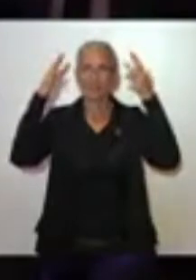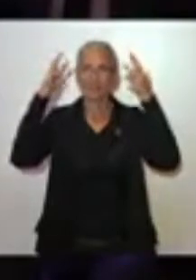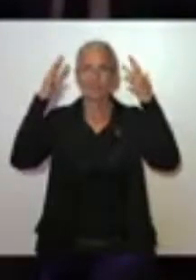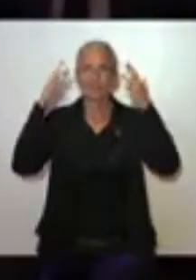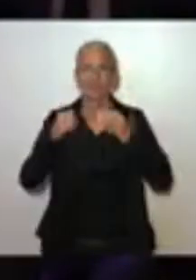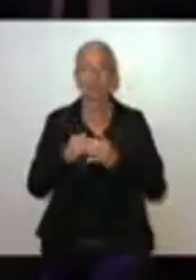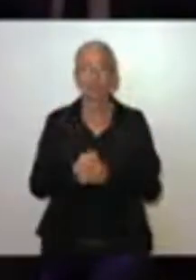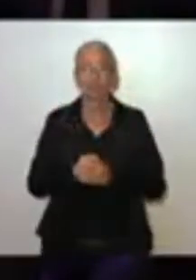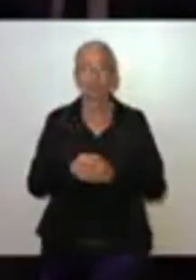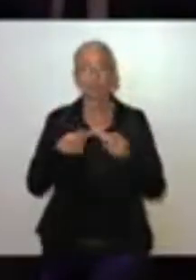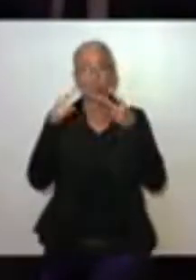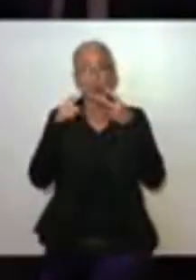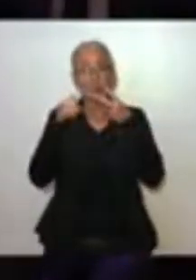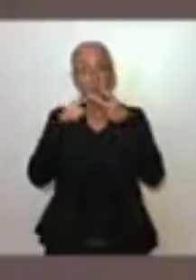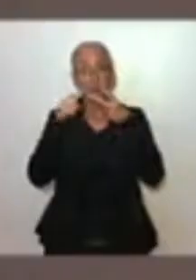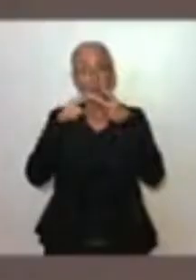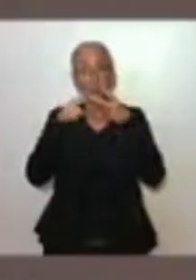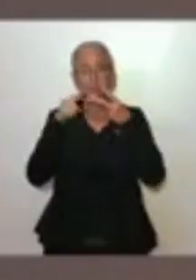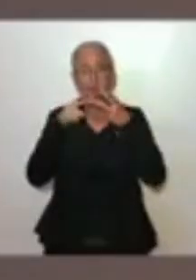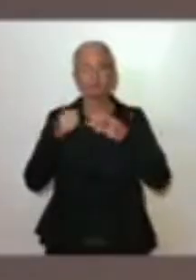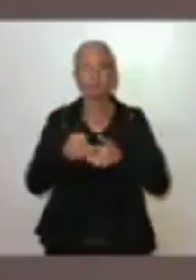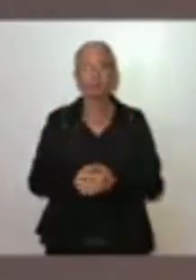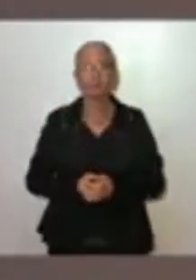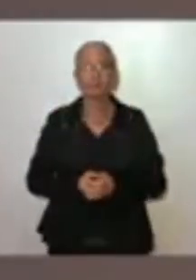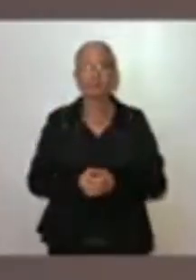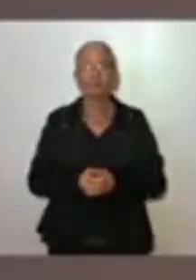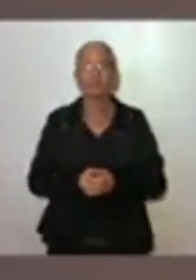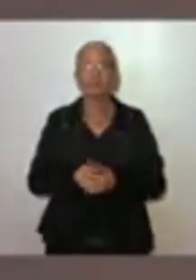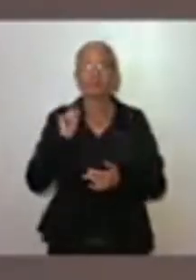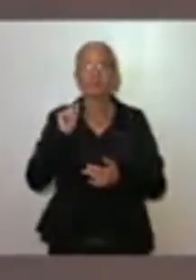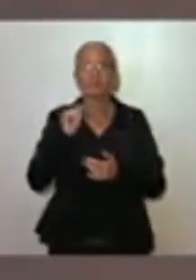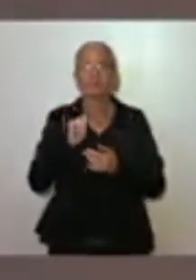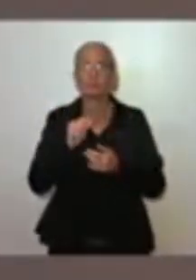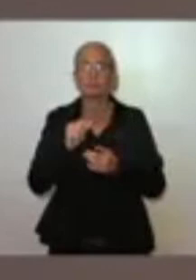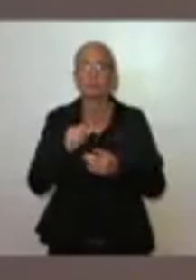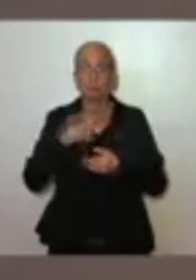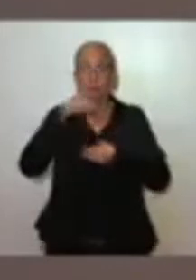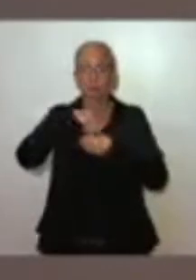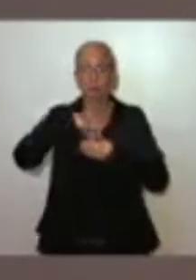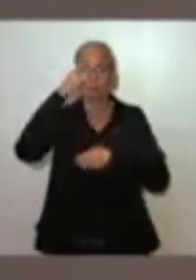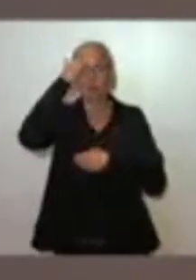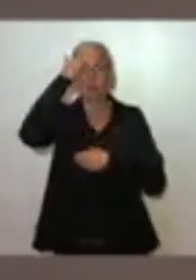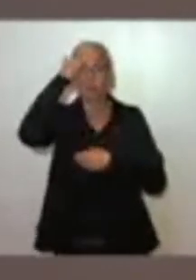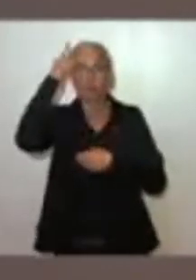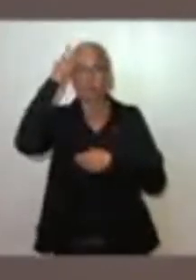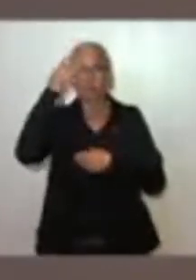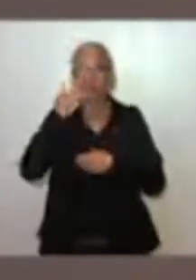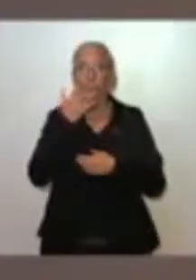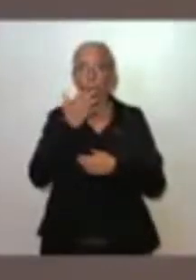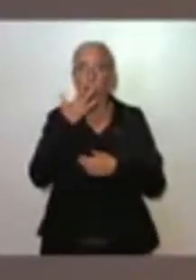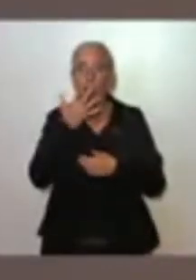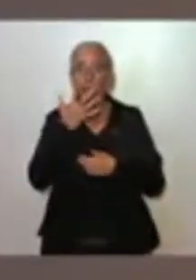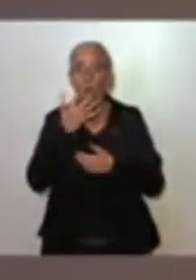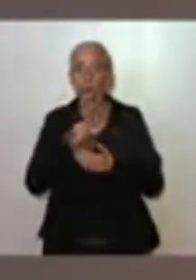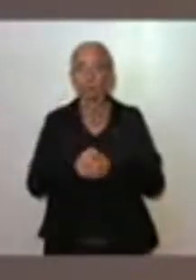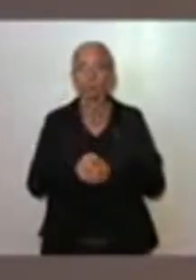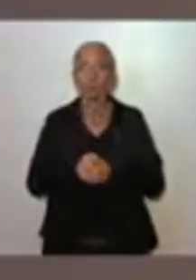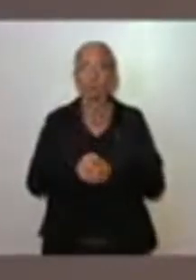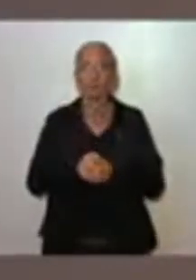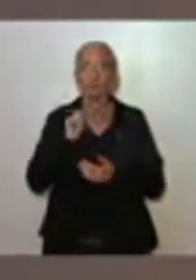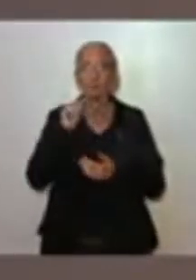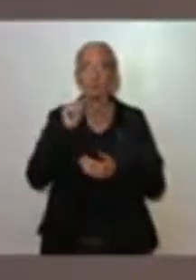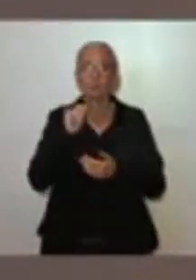em segundo lugar a igualdade entre as pessoas independentemente da raça ainda não é